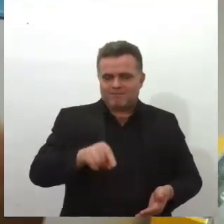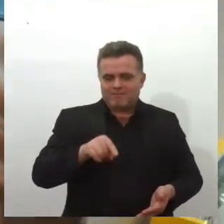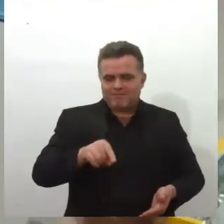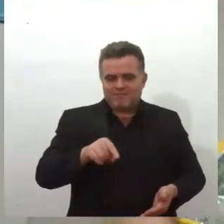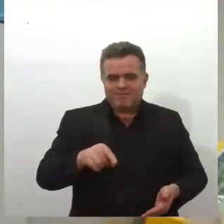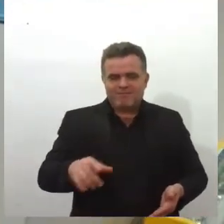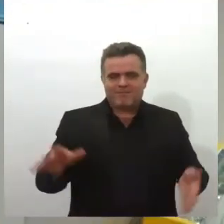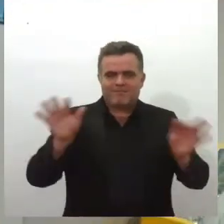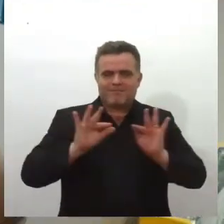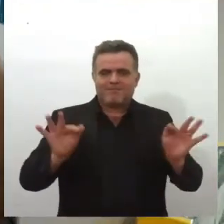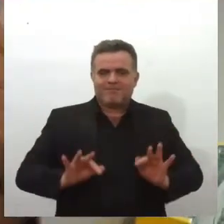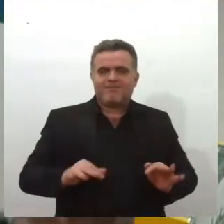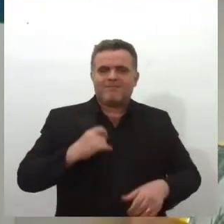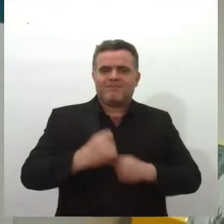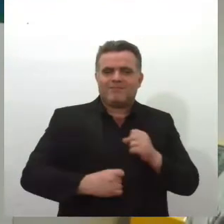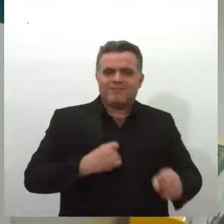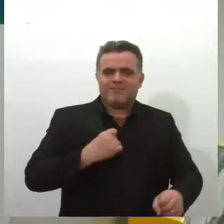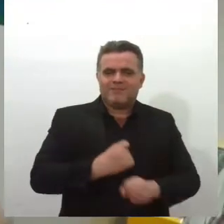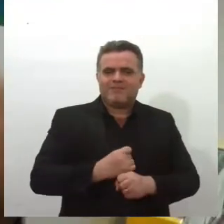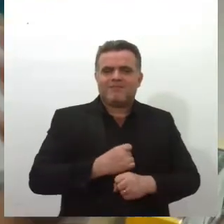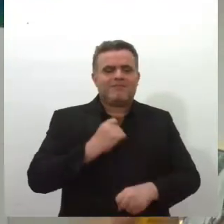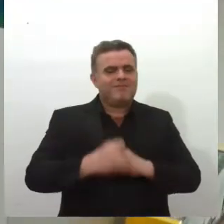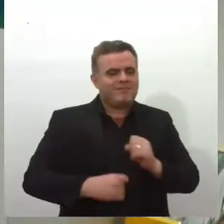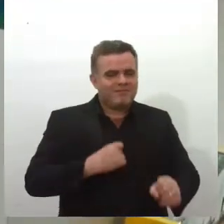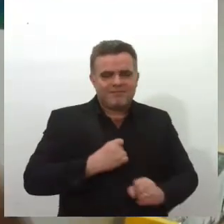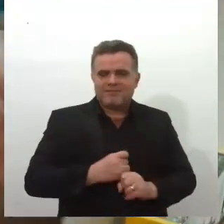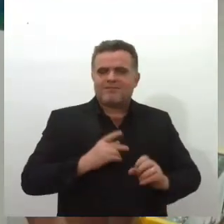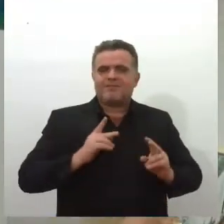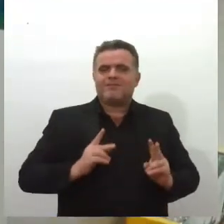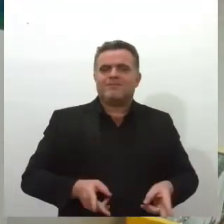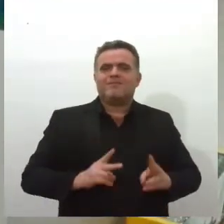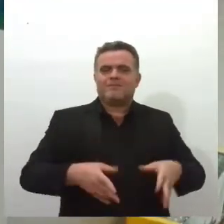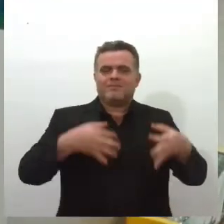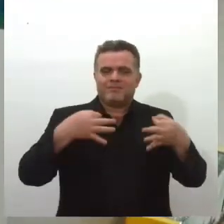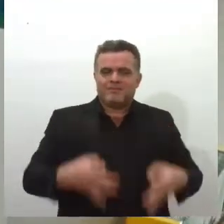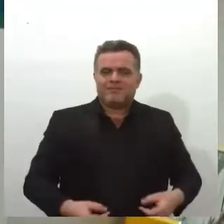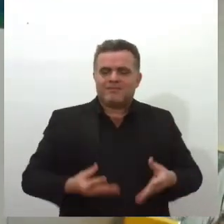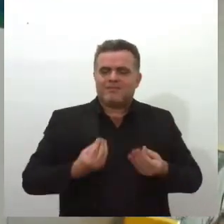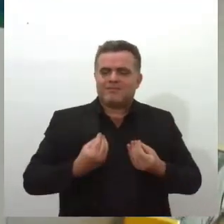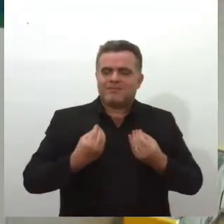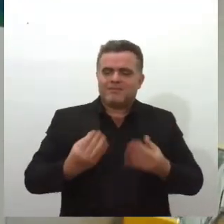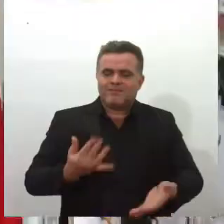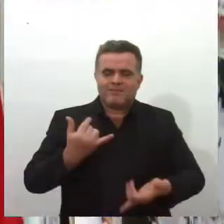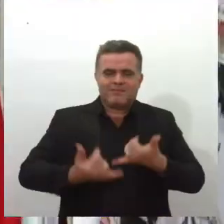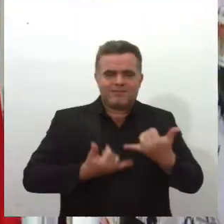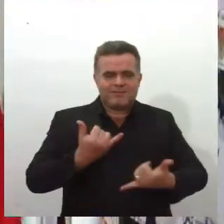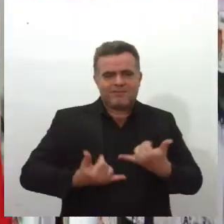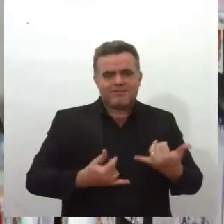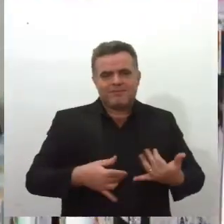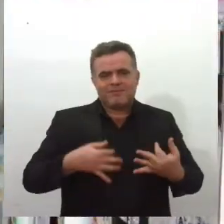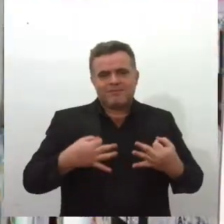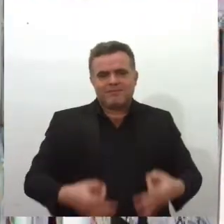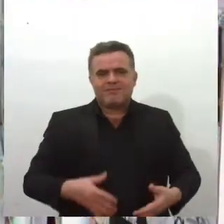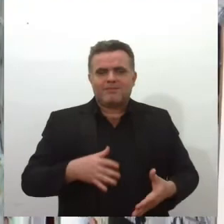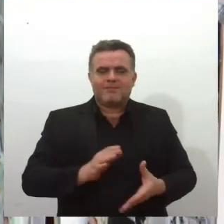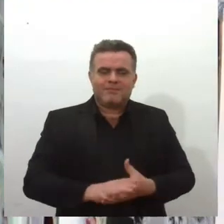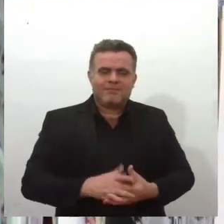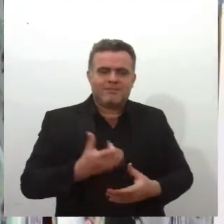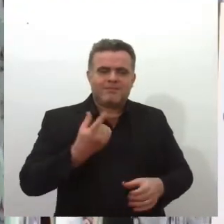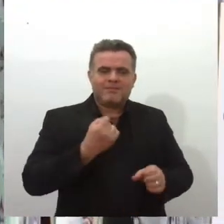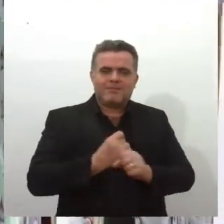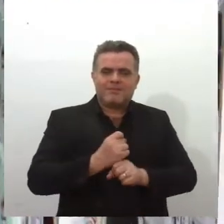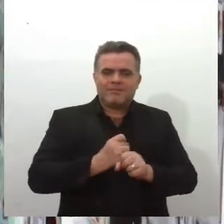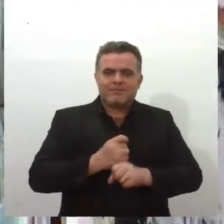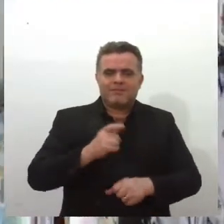assim, todo ano, se eu puder, com certeza ele vai ter o brinquedinho dele, sabe? Há 20 anos, seu